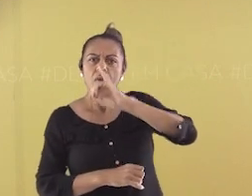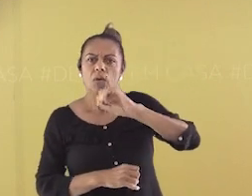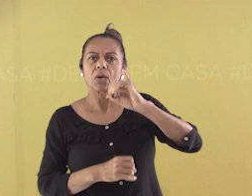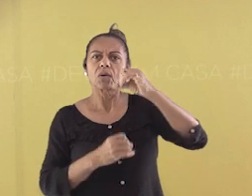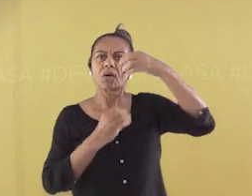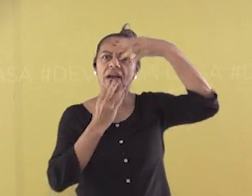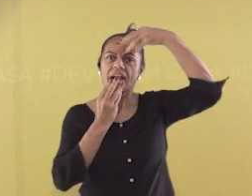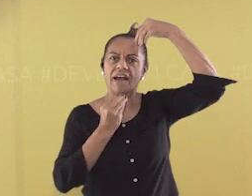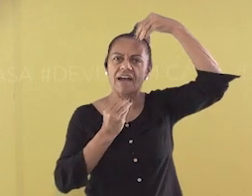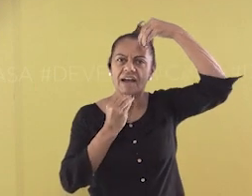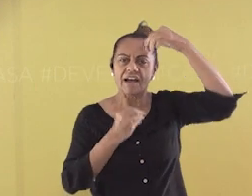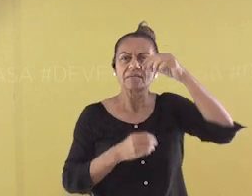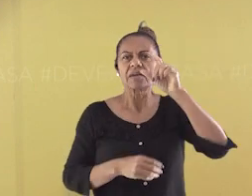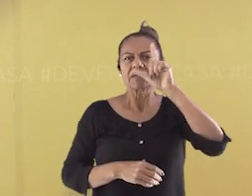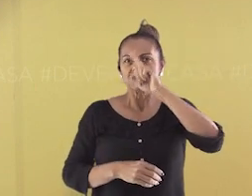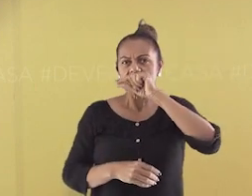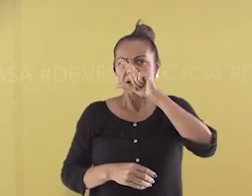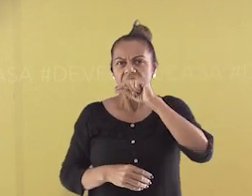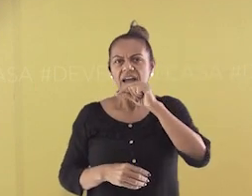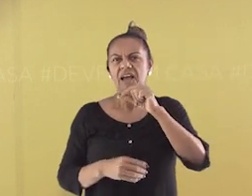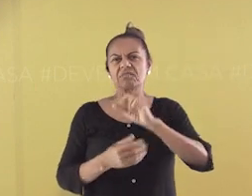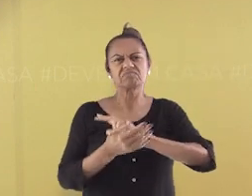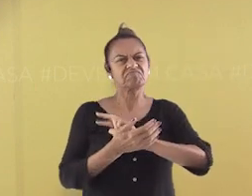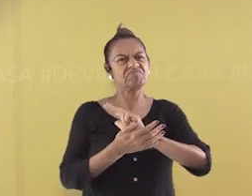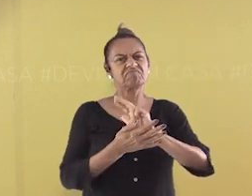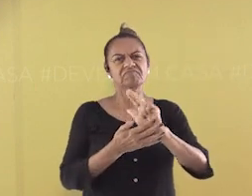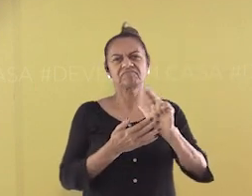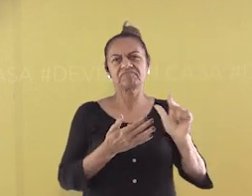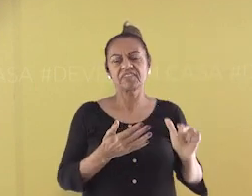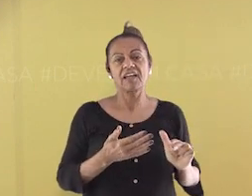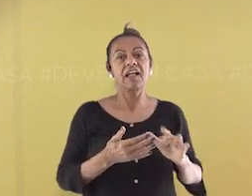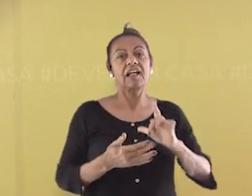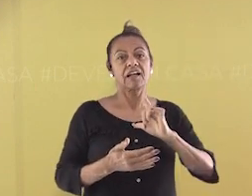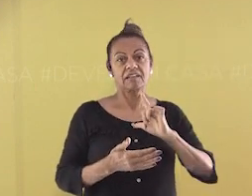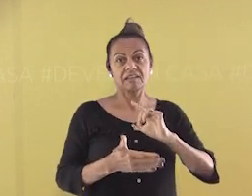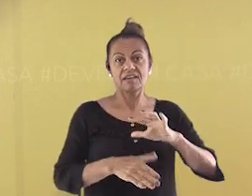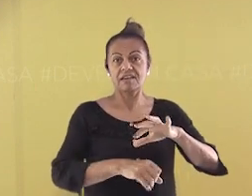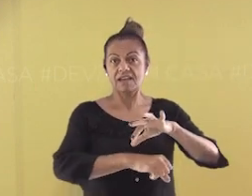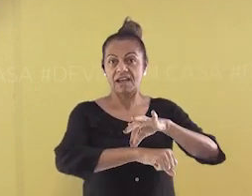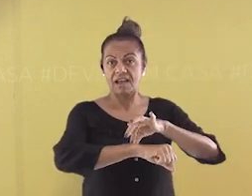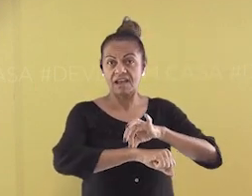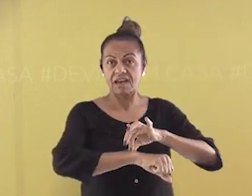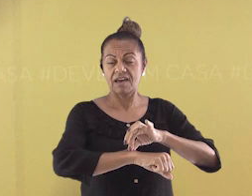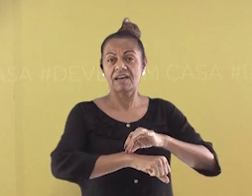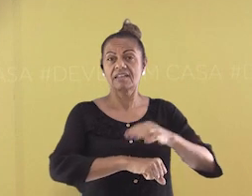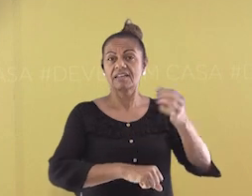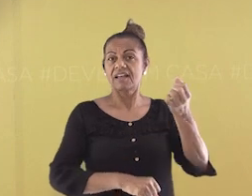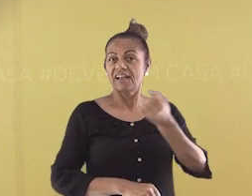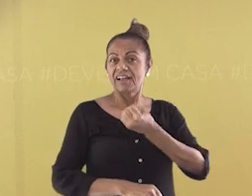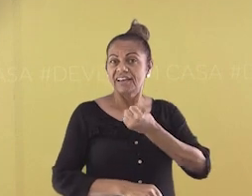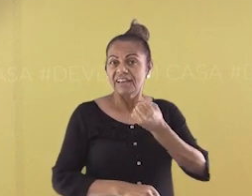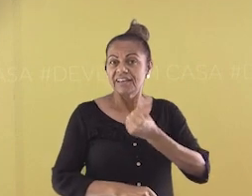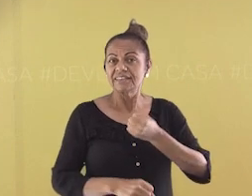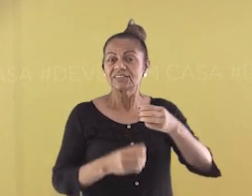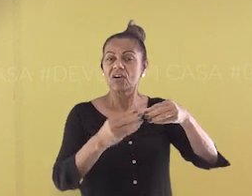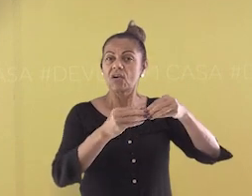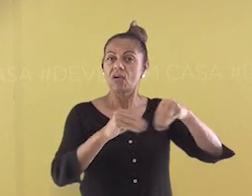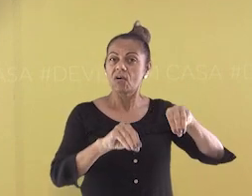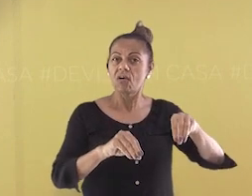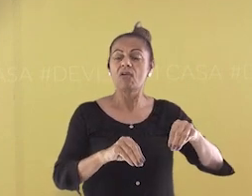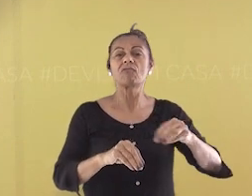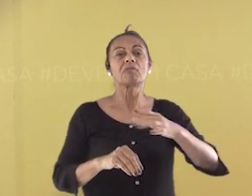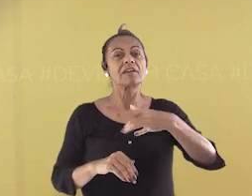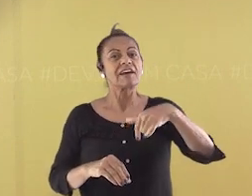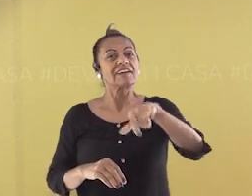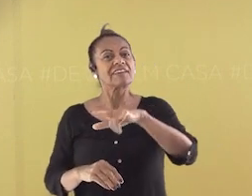e outros animais. A pecuária fornece carne, leite e ovos para o nosso consumo e para a